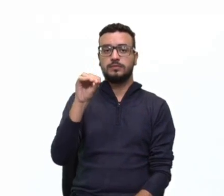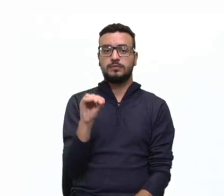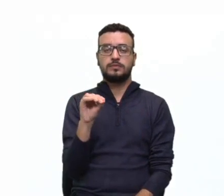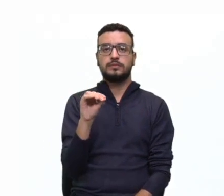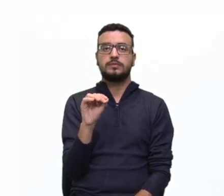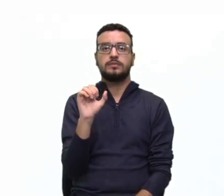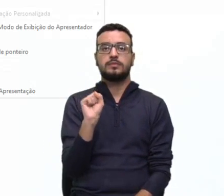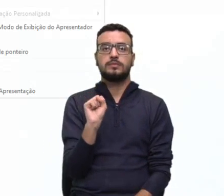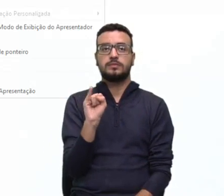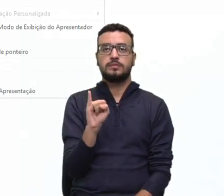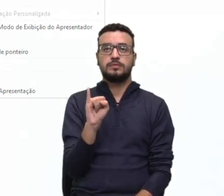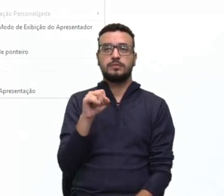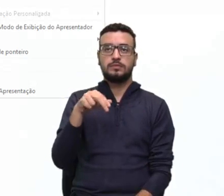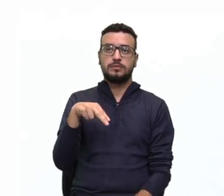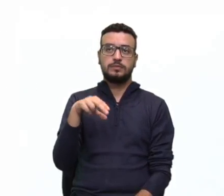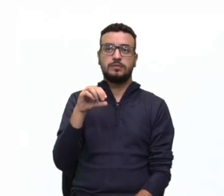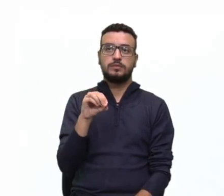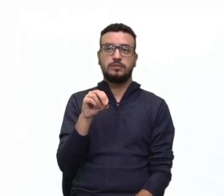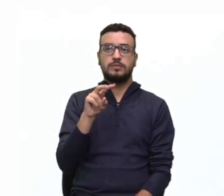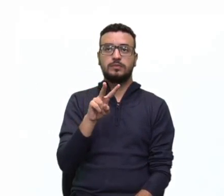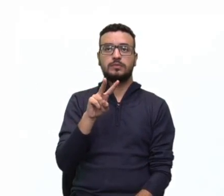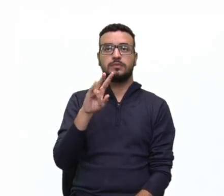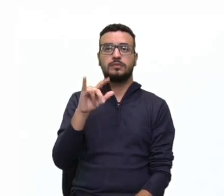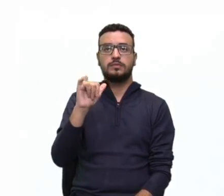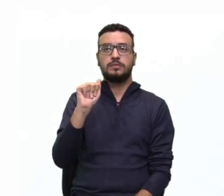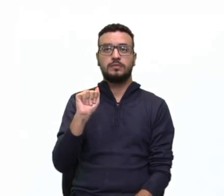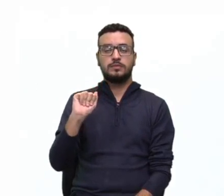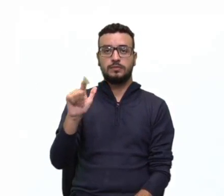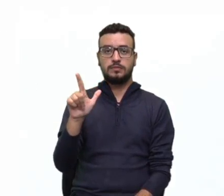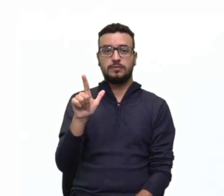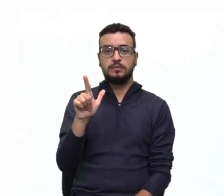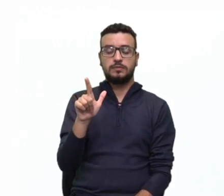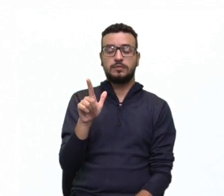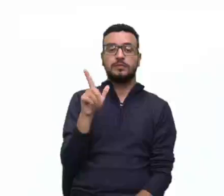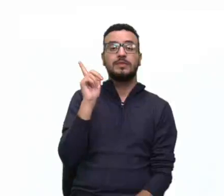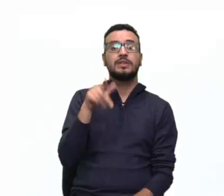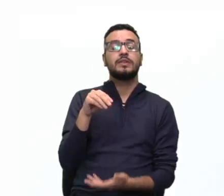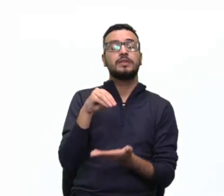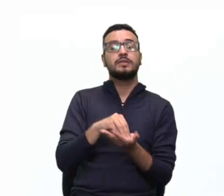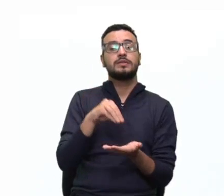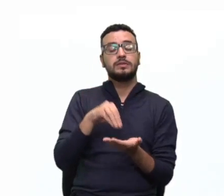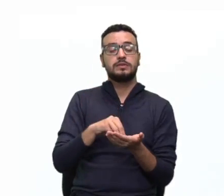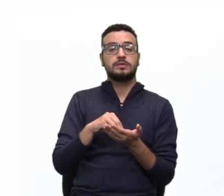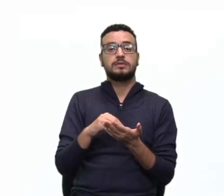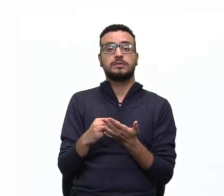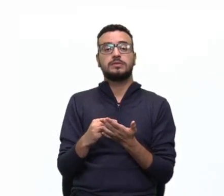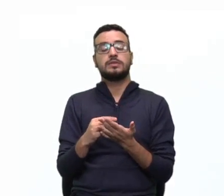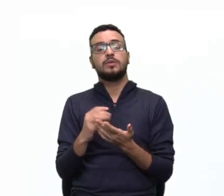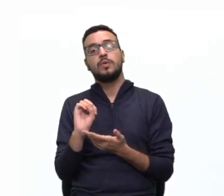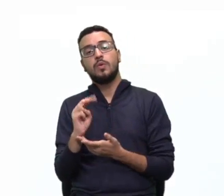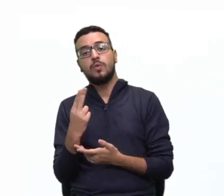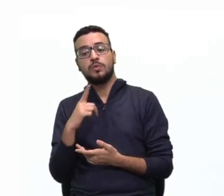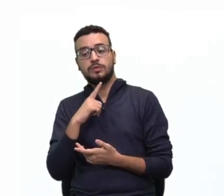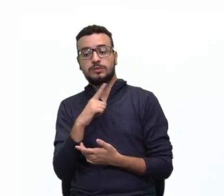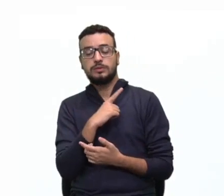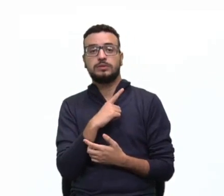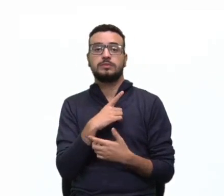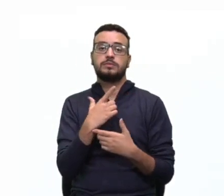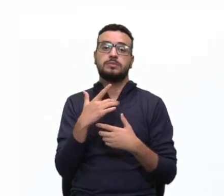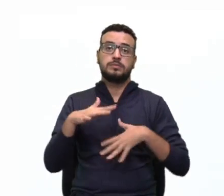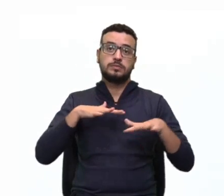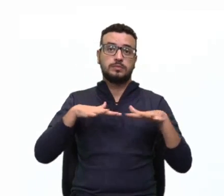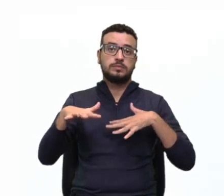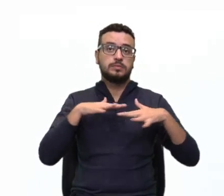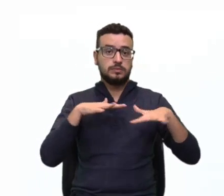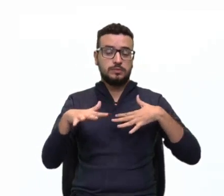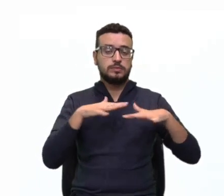mobilidade. Gente, é basicamente a ausência ou o pequeno movimento ou o grande movimento,